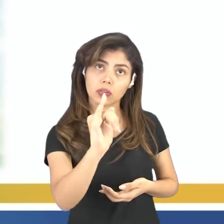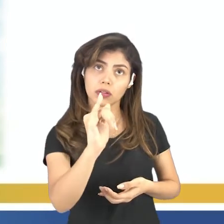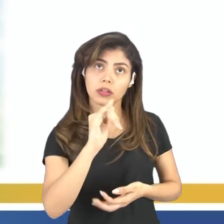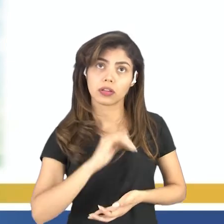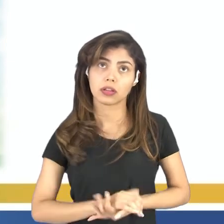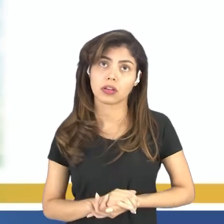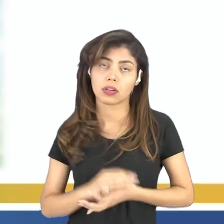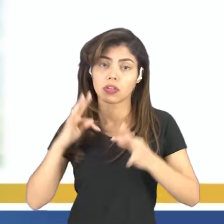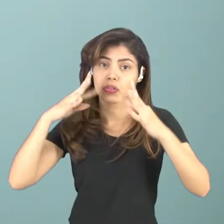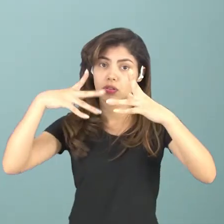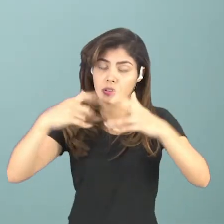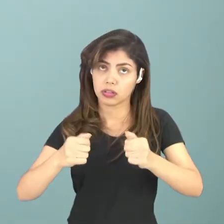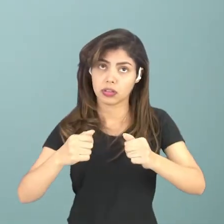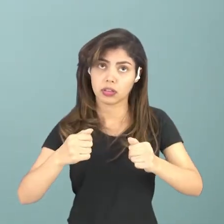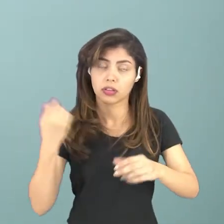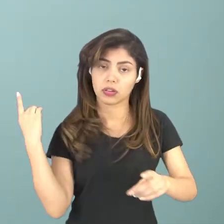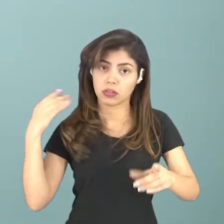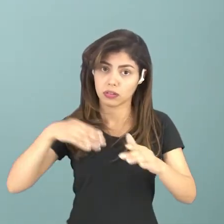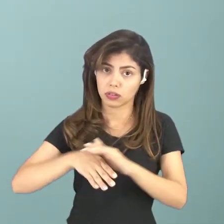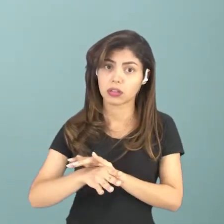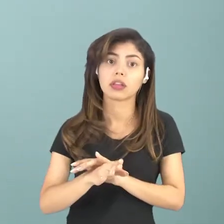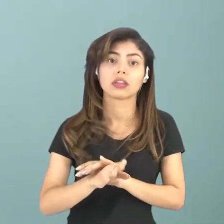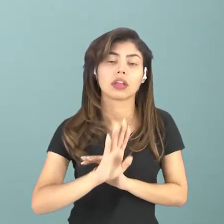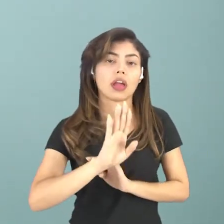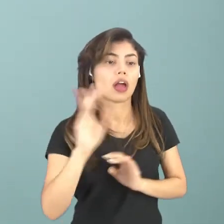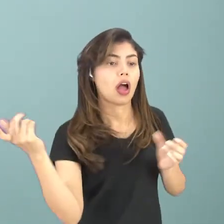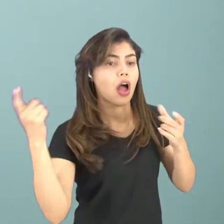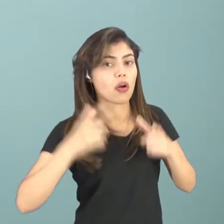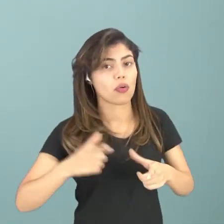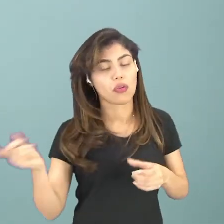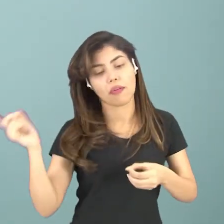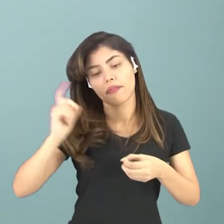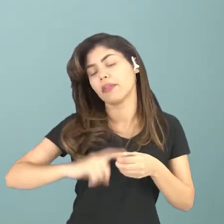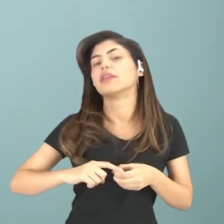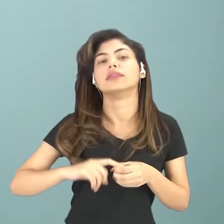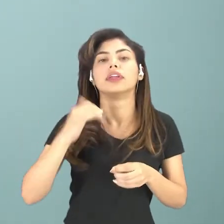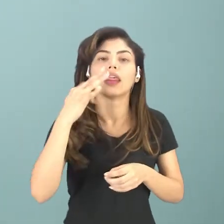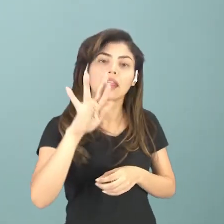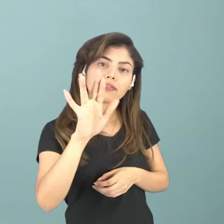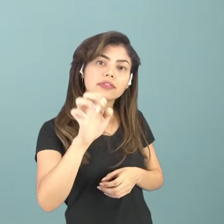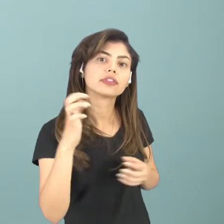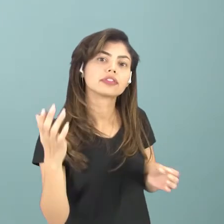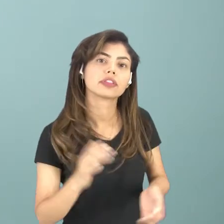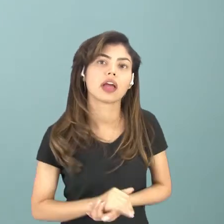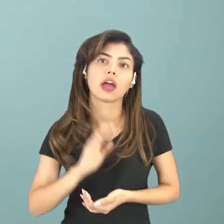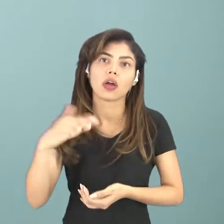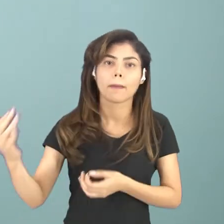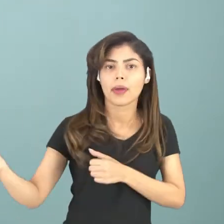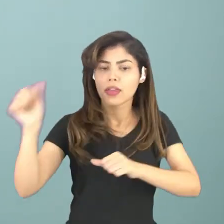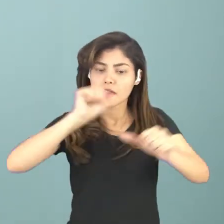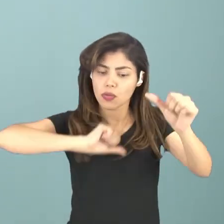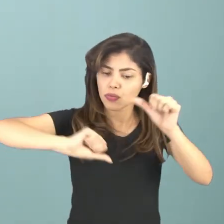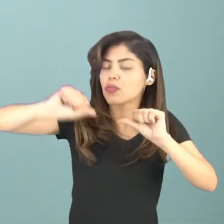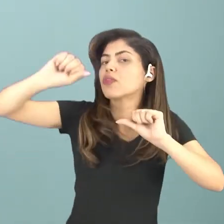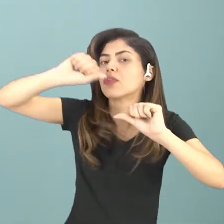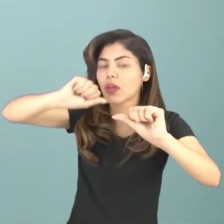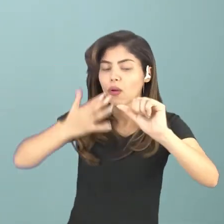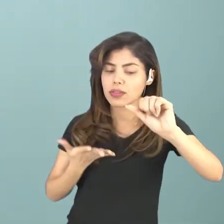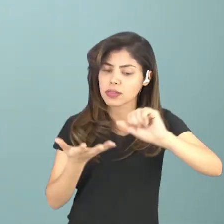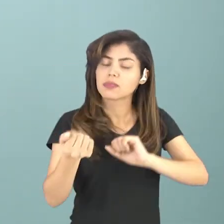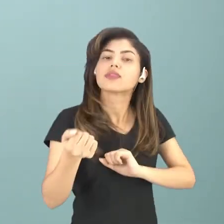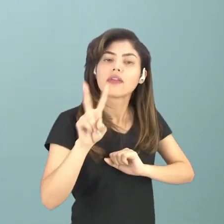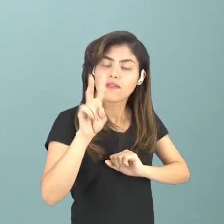fonte, e da fonte, no momento que eu faço a conversão, o receptor ele não vai receber 100% dessa energia em forma